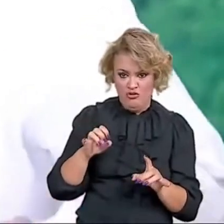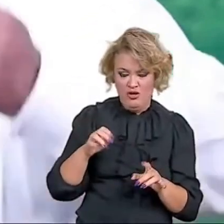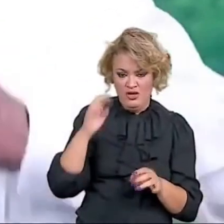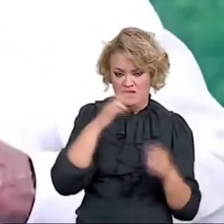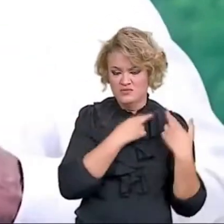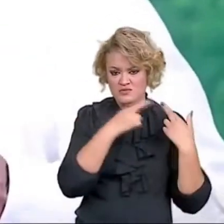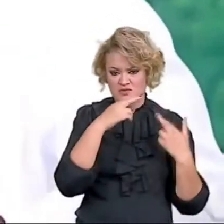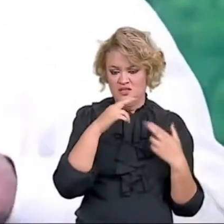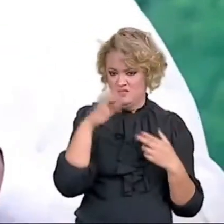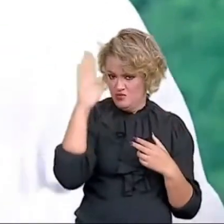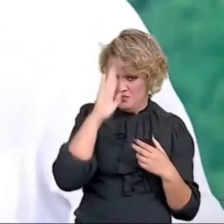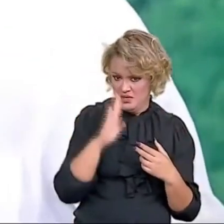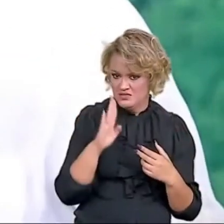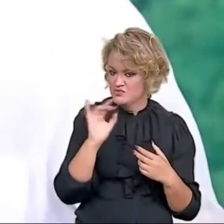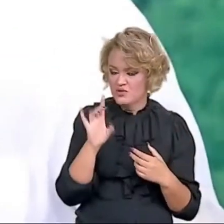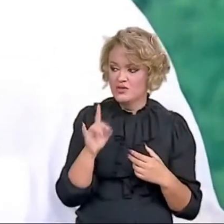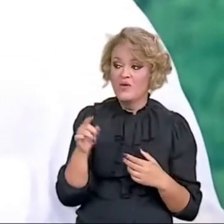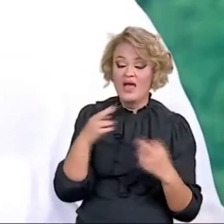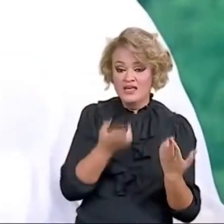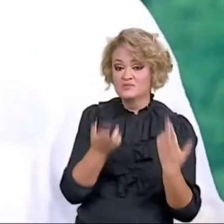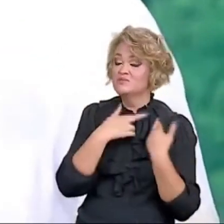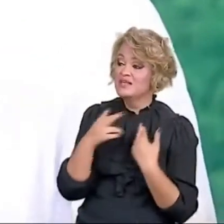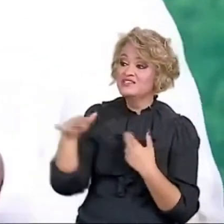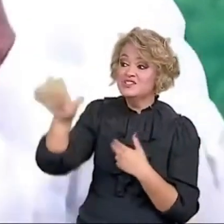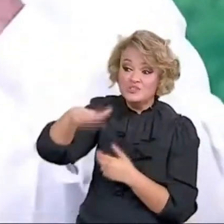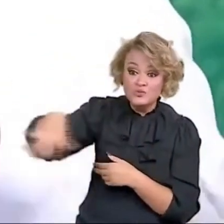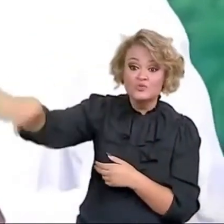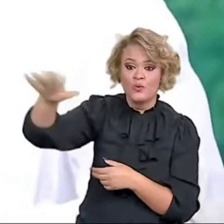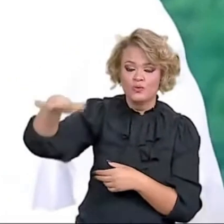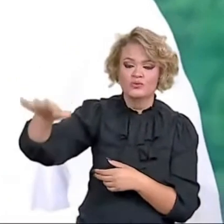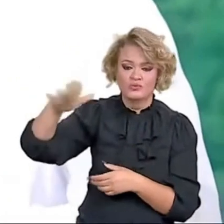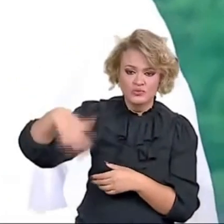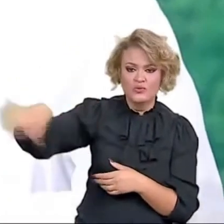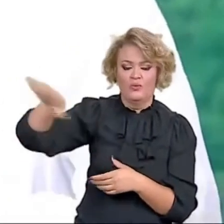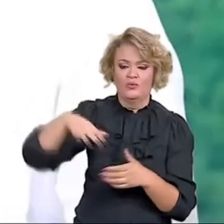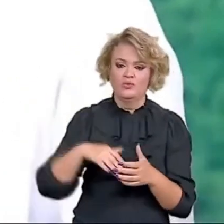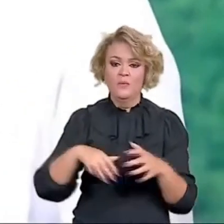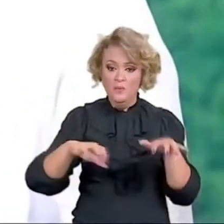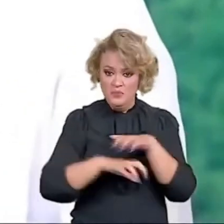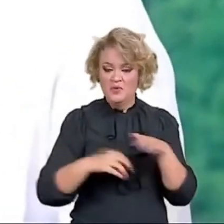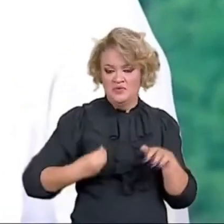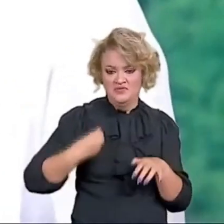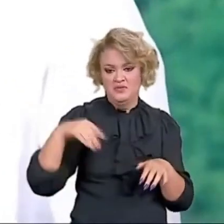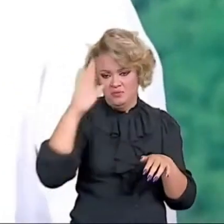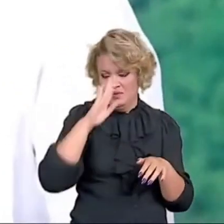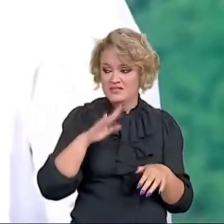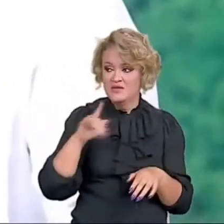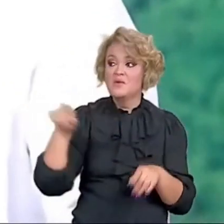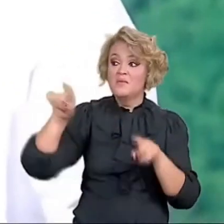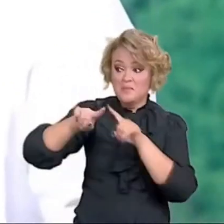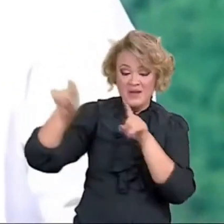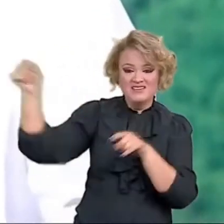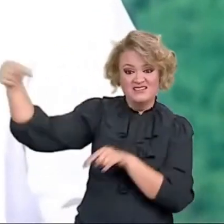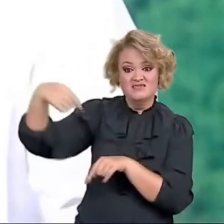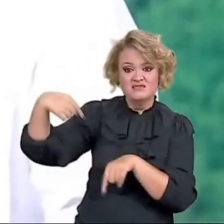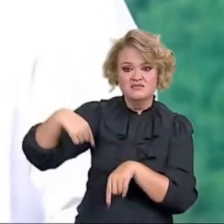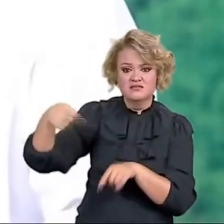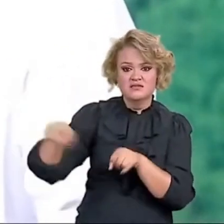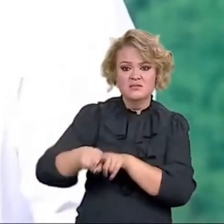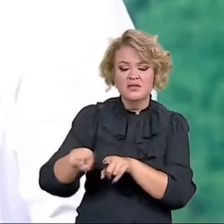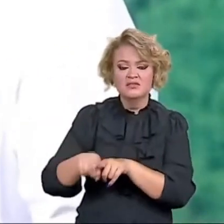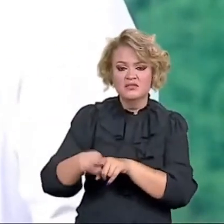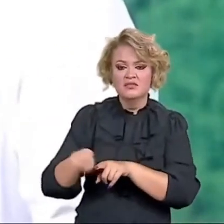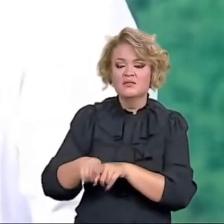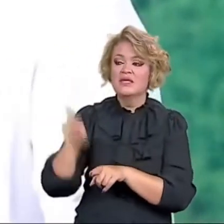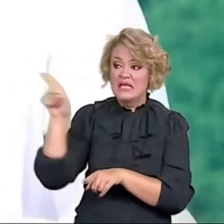Atlântica. A responsabilidade é de todos. Se eles já destruíram para se industrializar, eles agora têm uma dívida